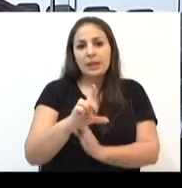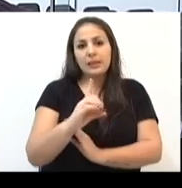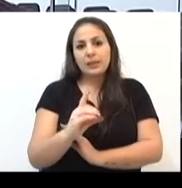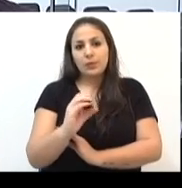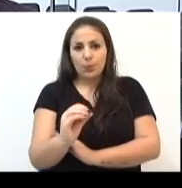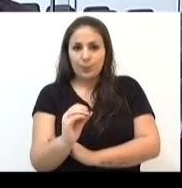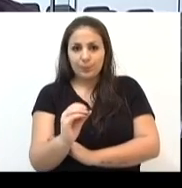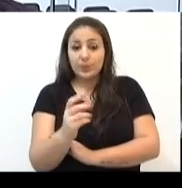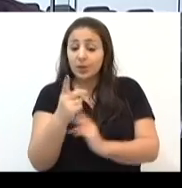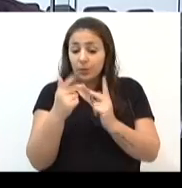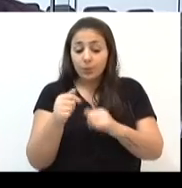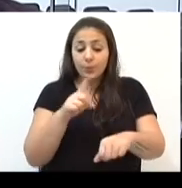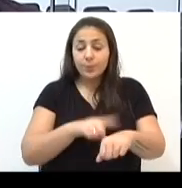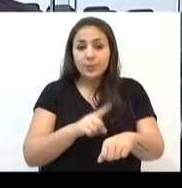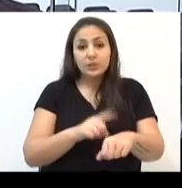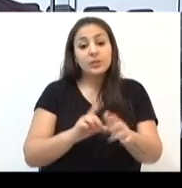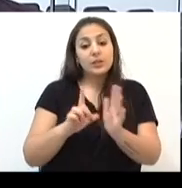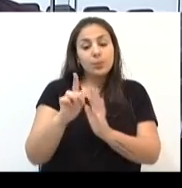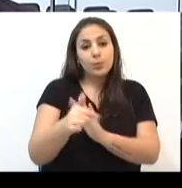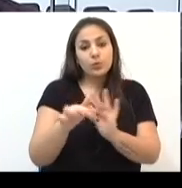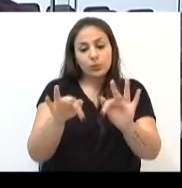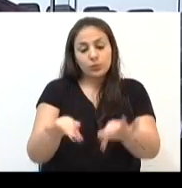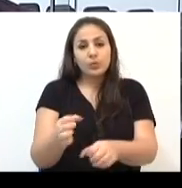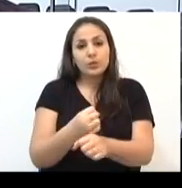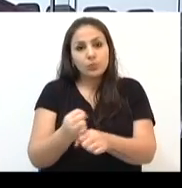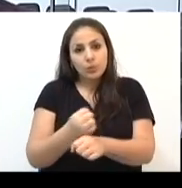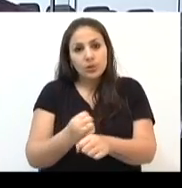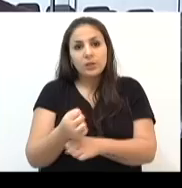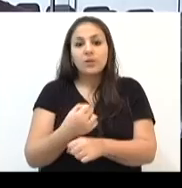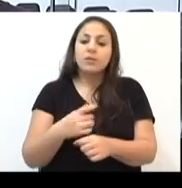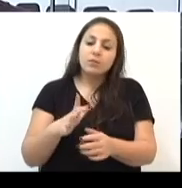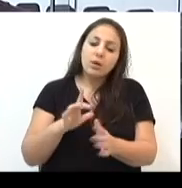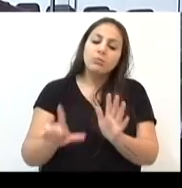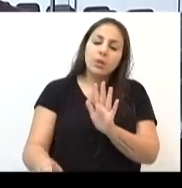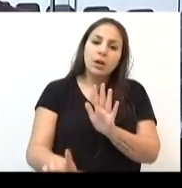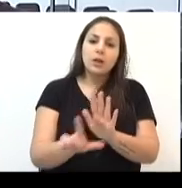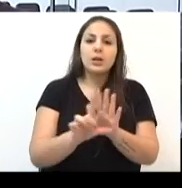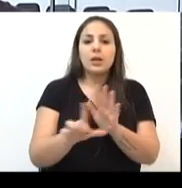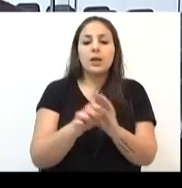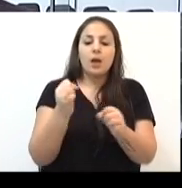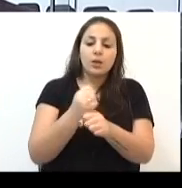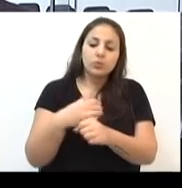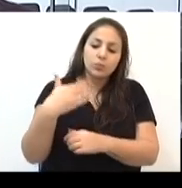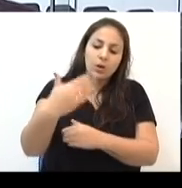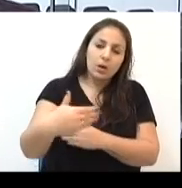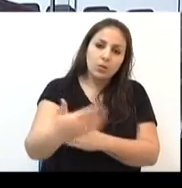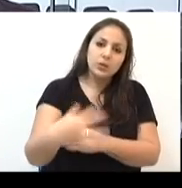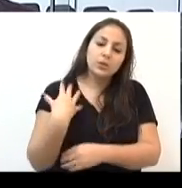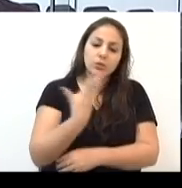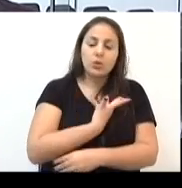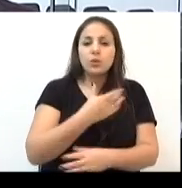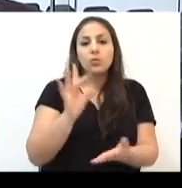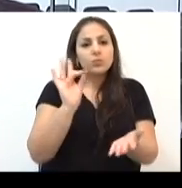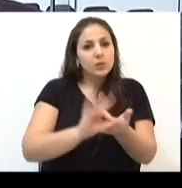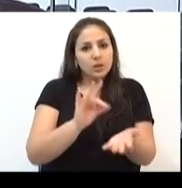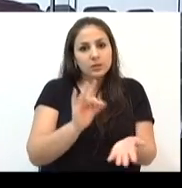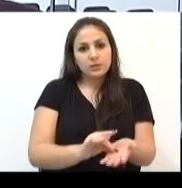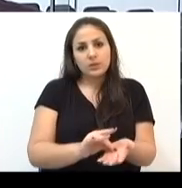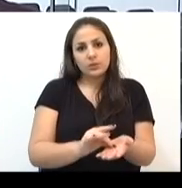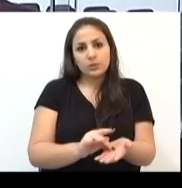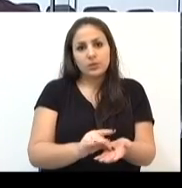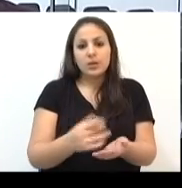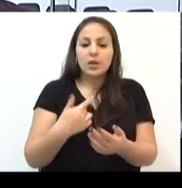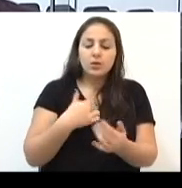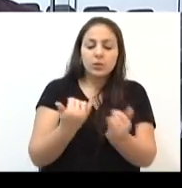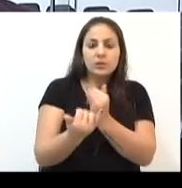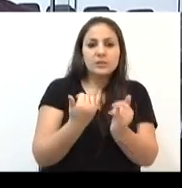construção da LDO. E é claro que depois, mais para o final do ano, então vem a LOA, a Lei Orçamentária Anual, que daí nós estaremos definindo, né? Eu dei o exemplo